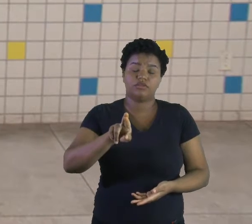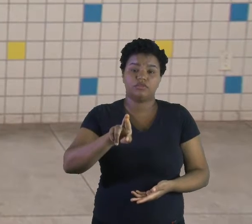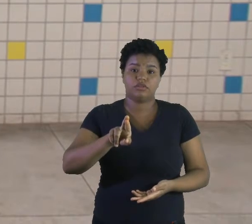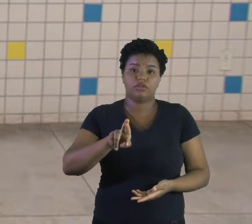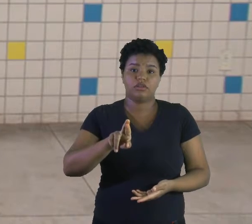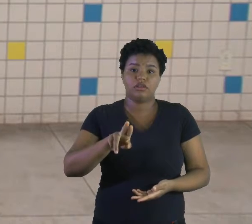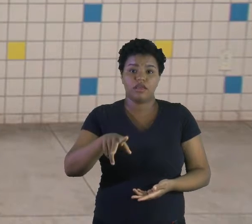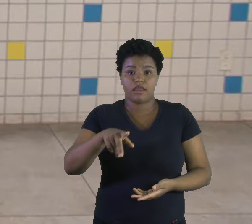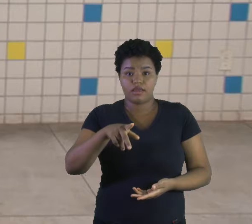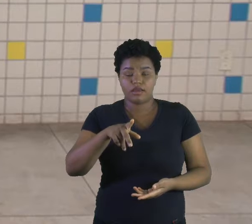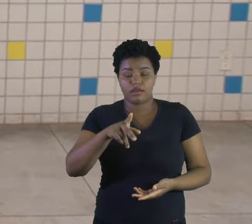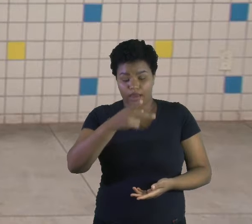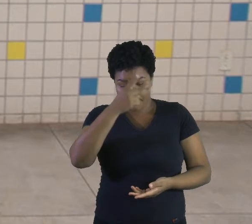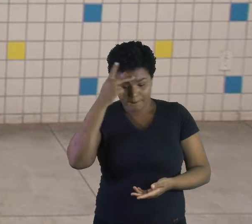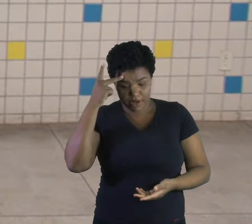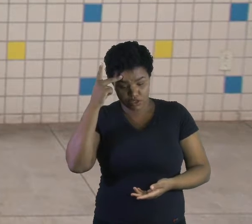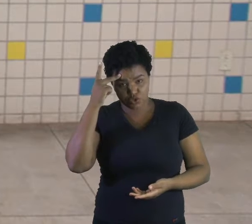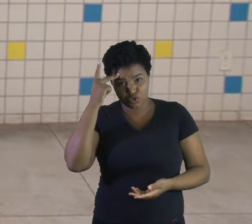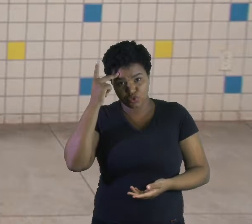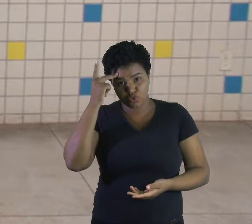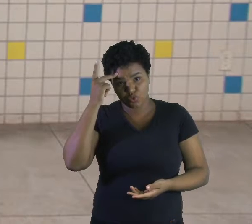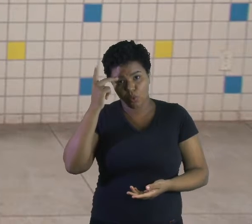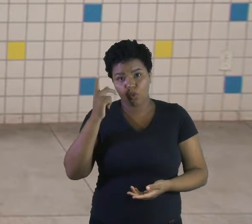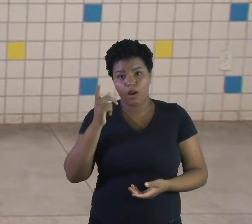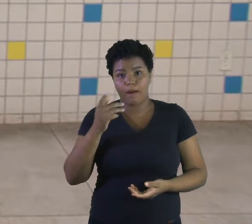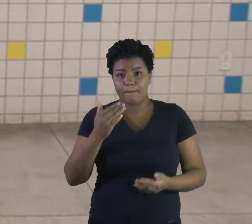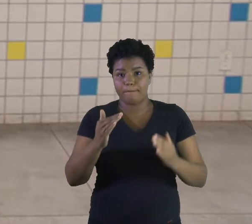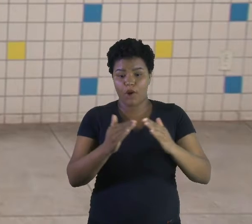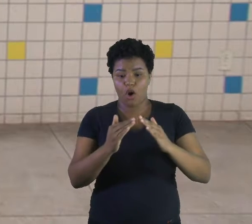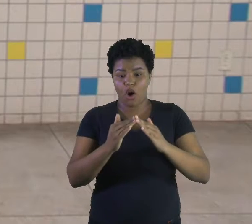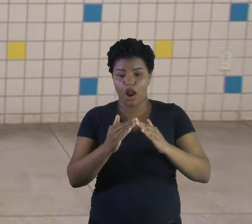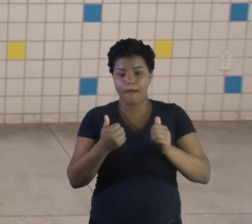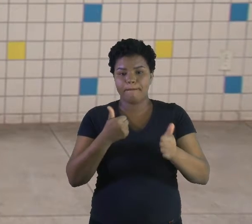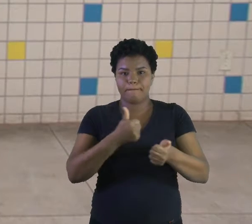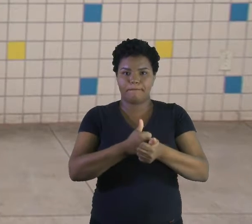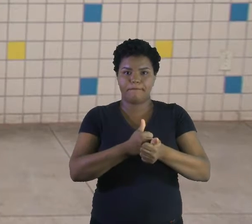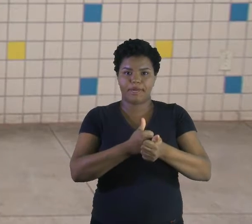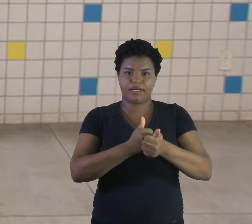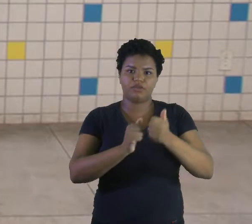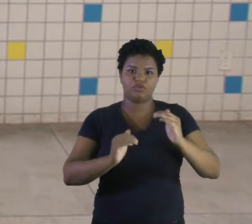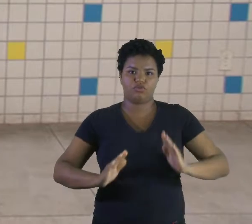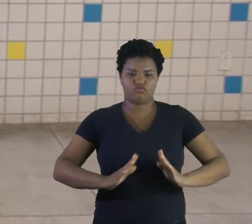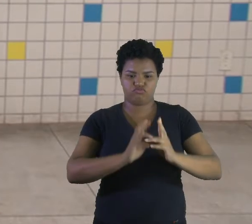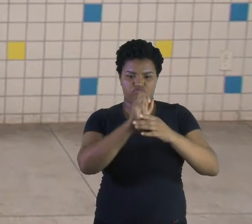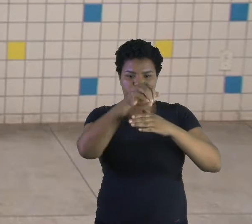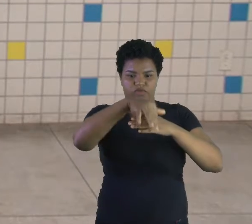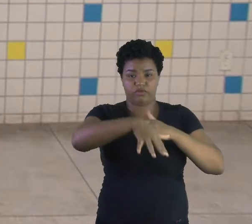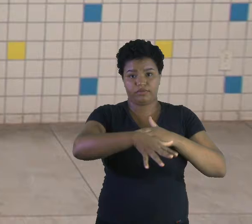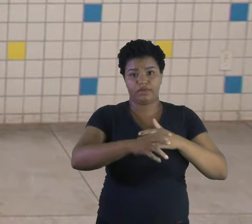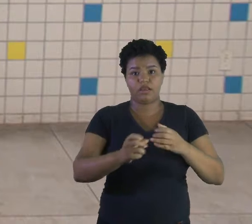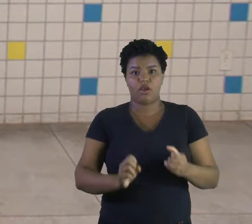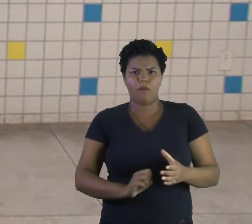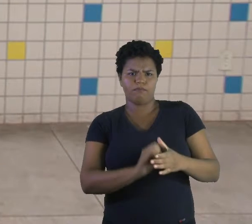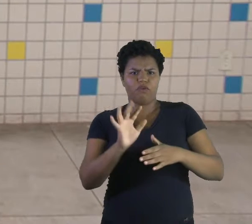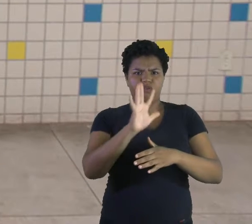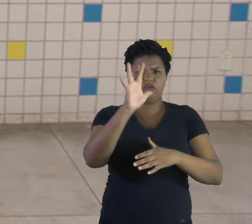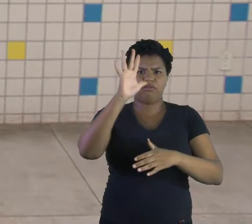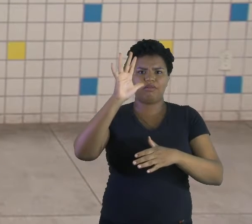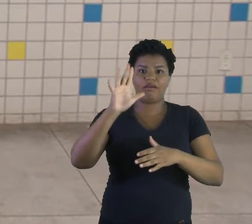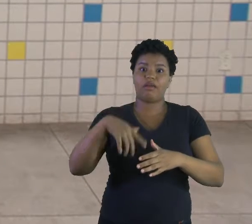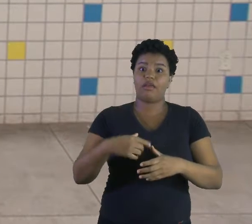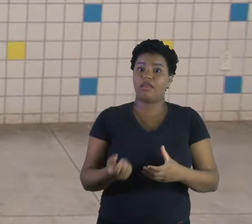as pessoas a se fixarem nas proximidades dos vulcões. As erupções são assustadoras,